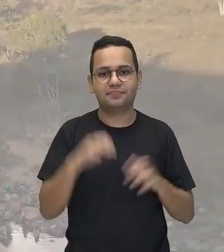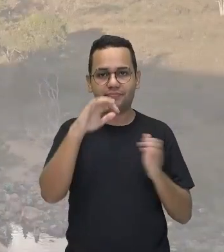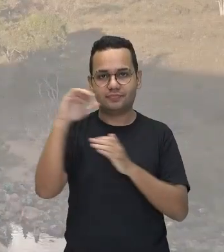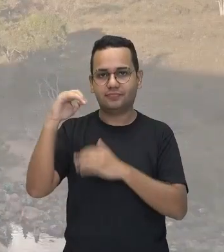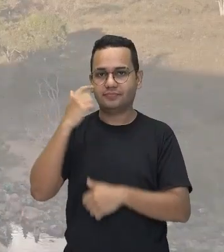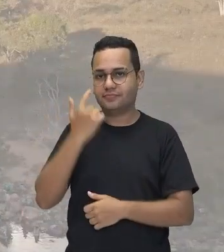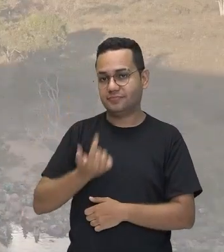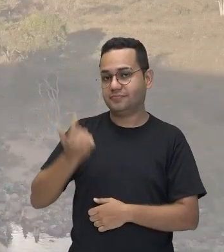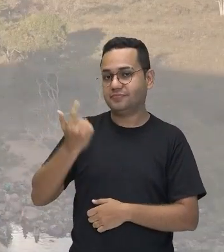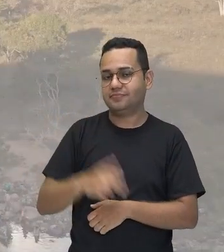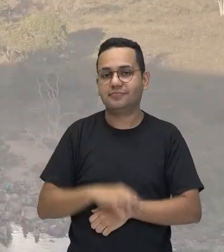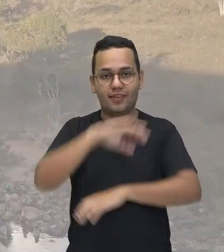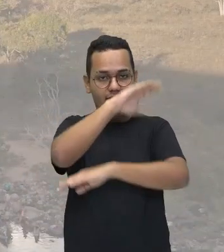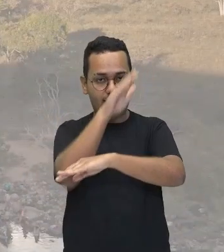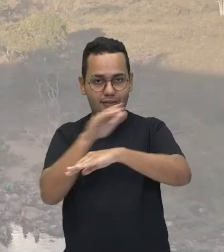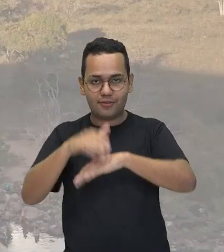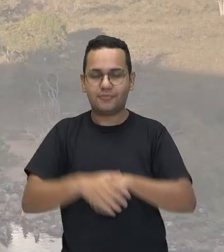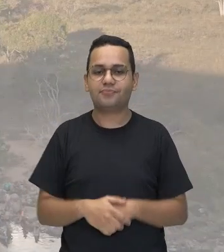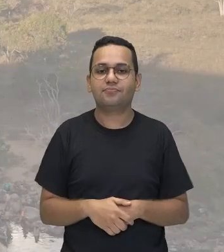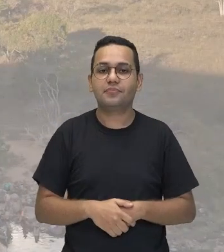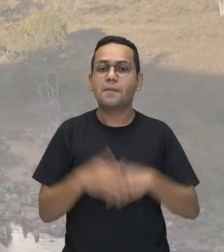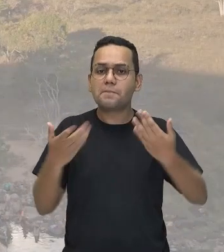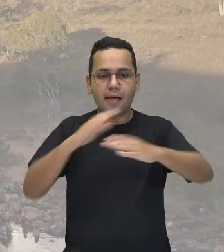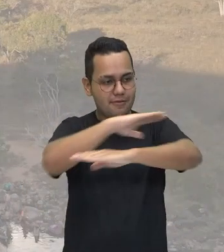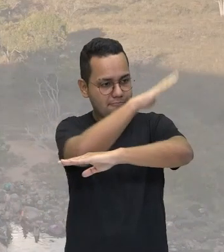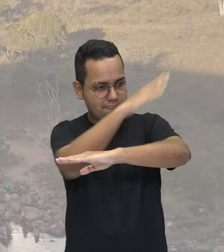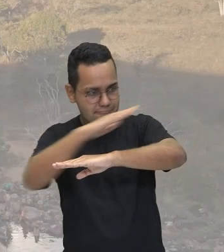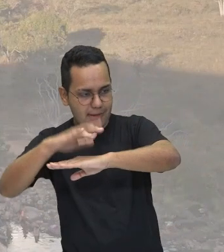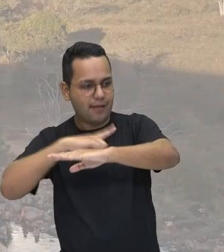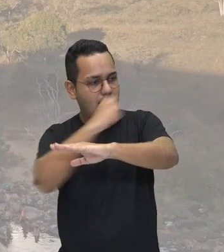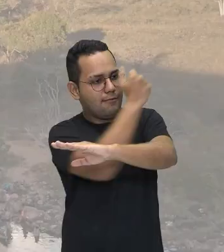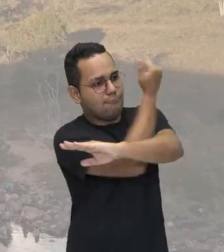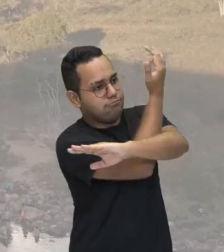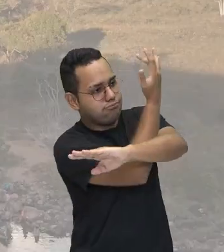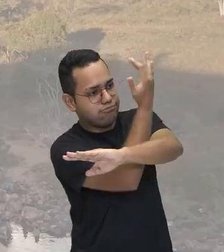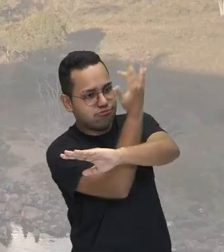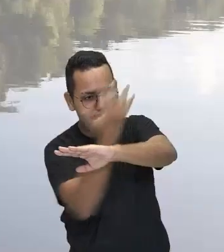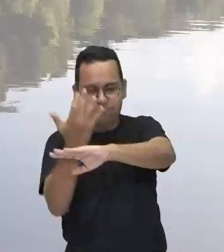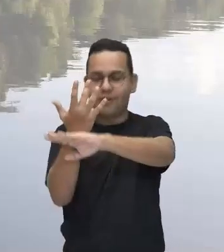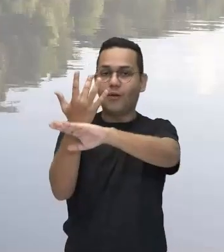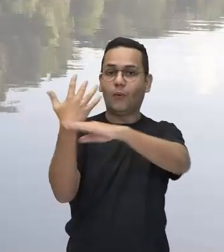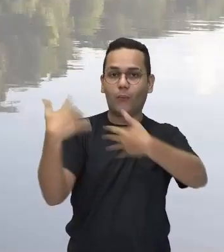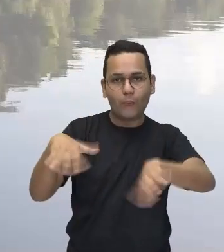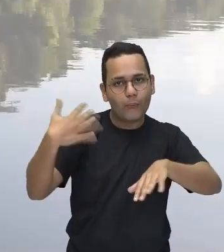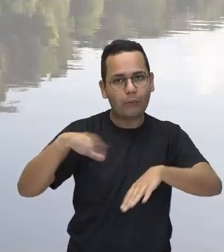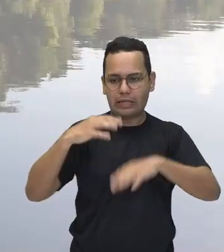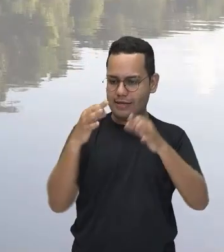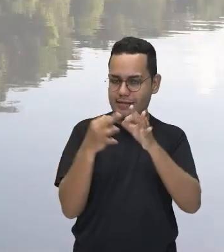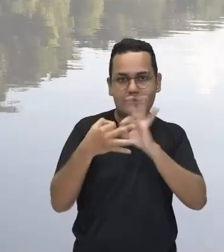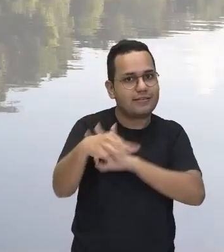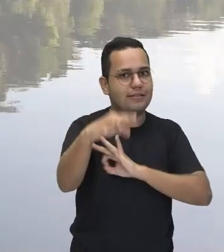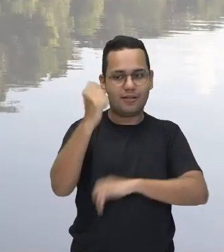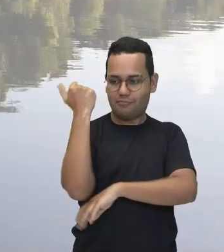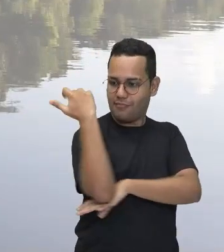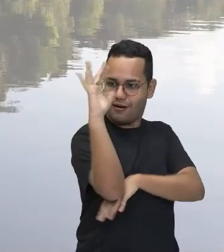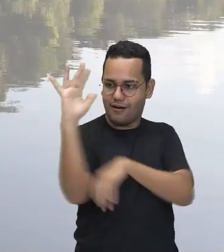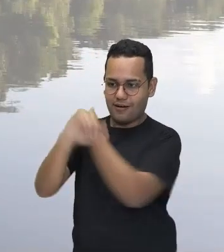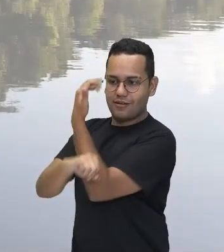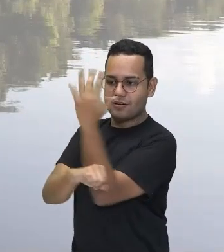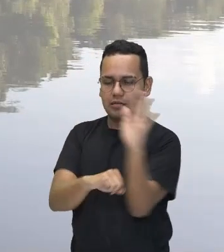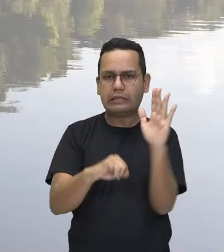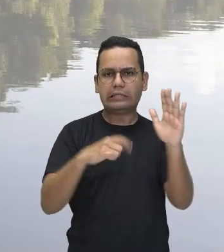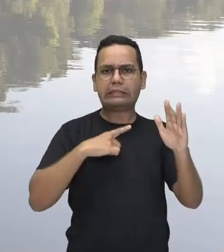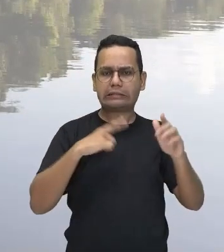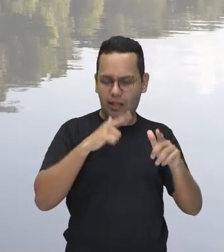Relevo. A planície amazônica, um tapete verde ondulado, estende-se por milhares de quilômetros. Rios